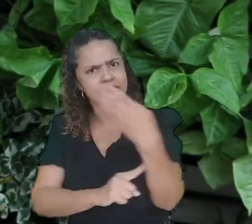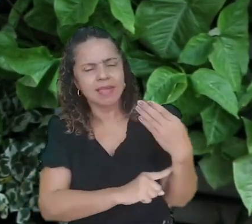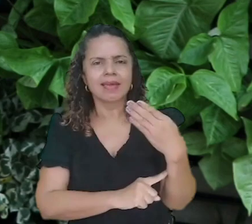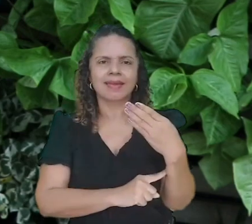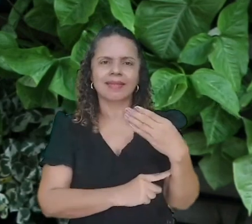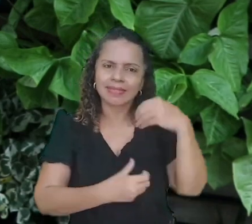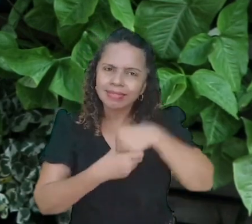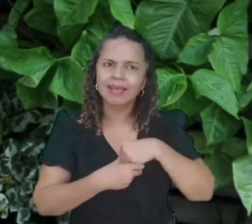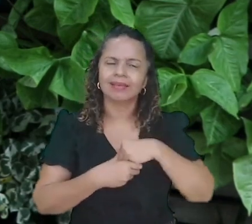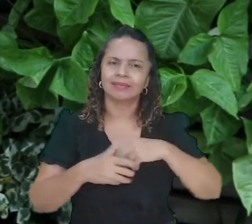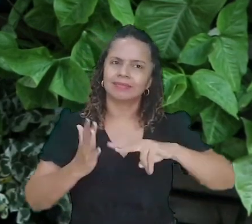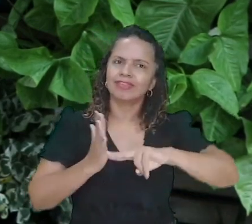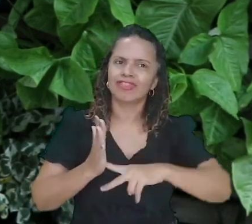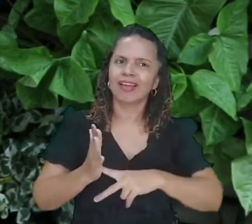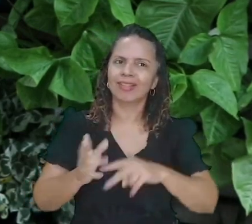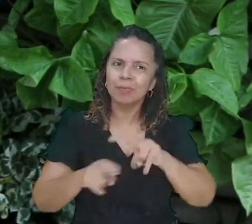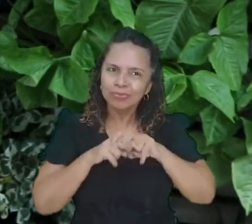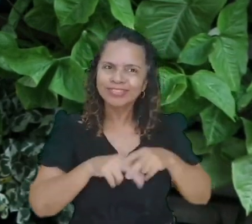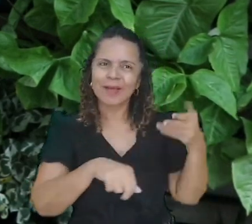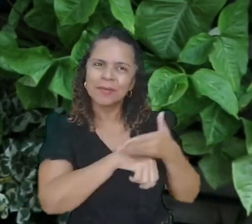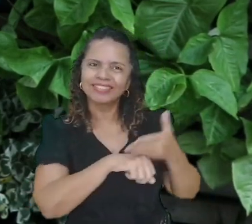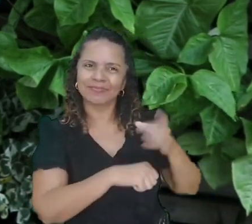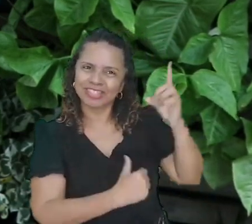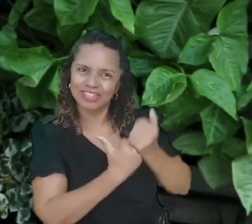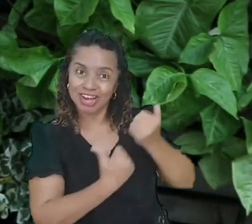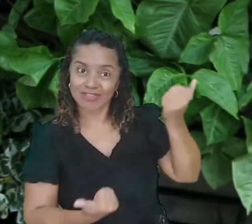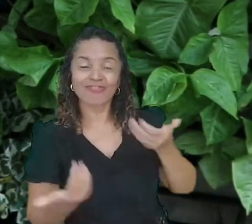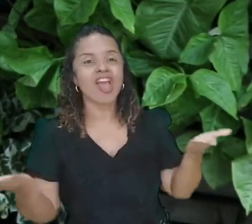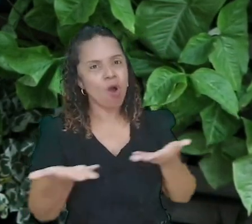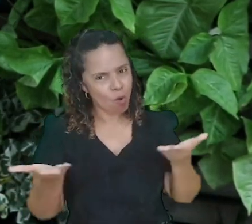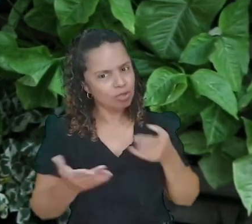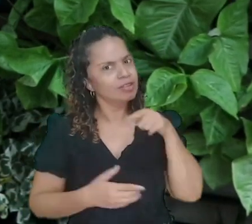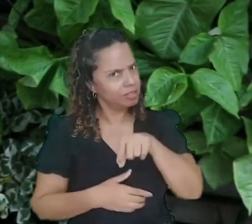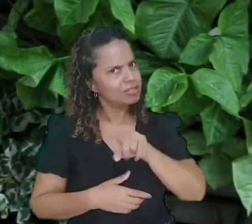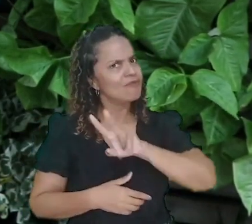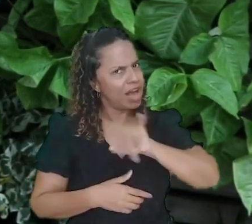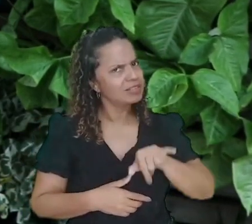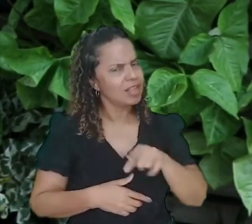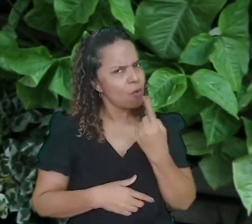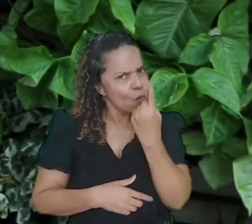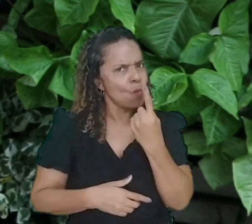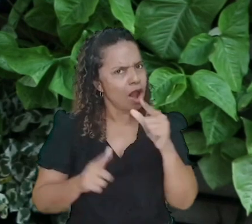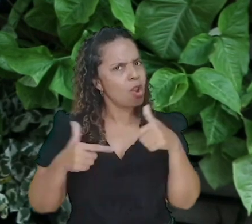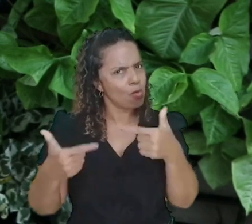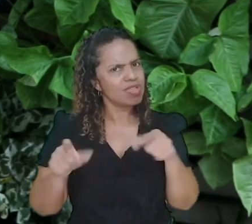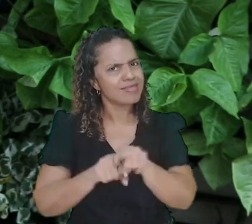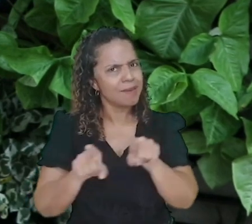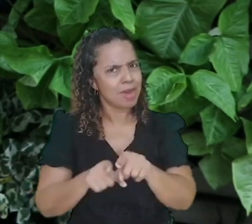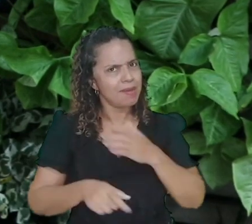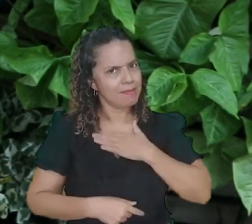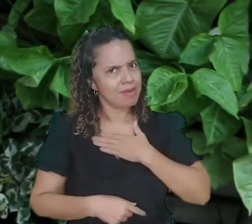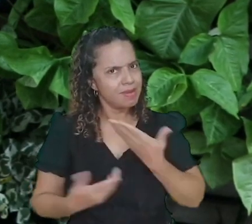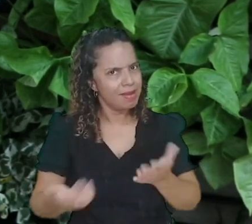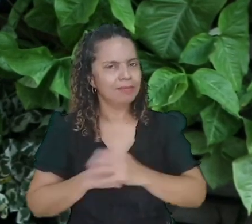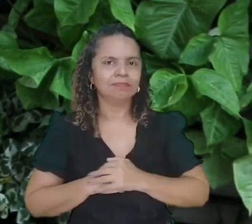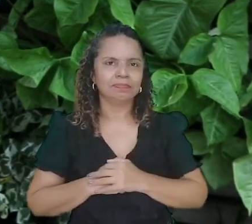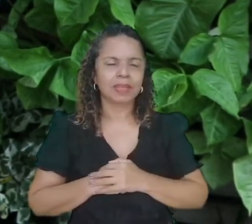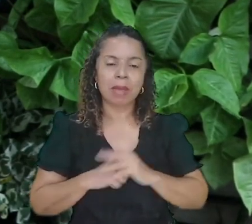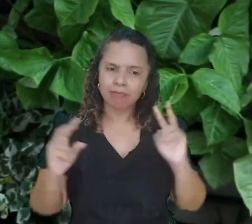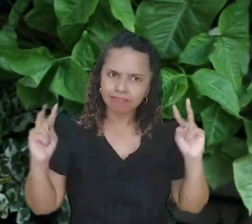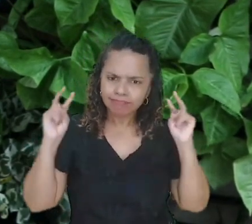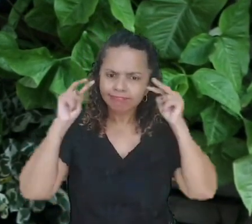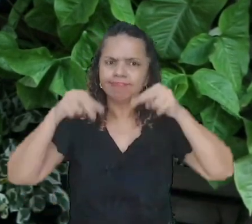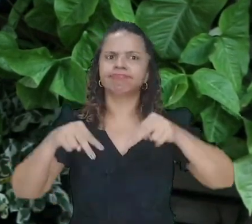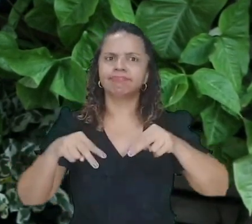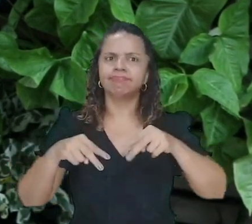a representação do sindicato. Então, faço parte da diretoria hoje e essa vai ser, né, uma das minhas bandeiras, também visualizando